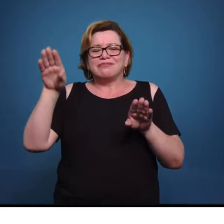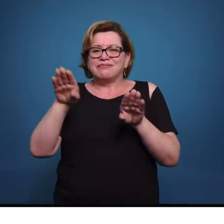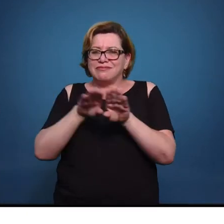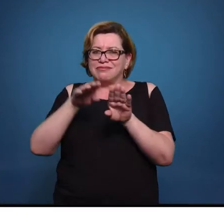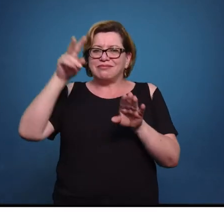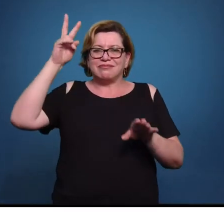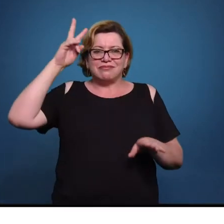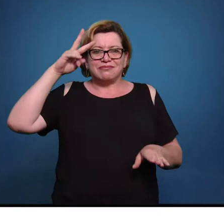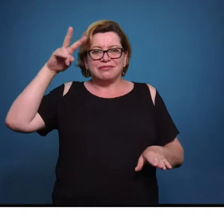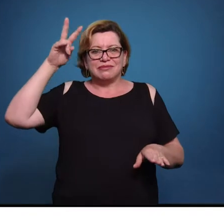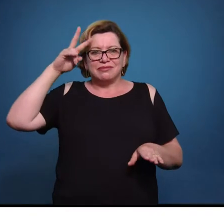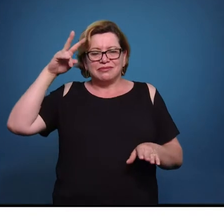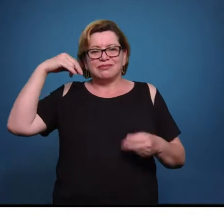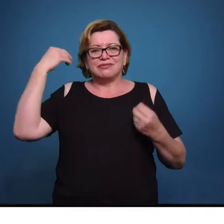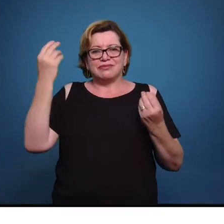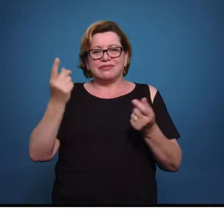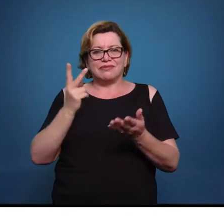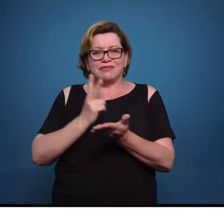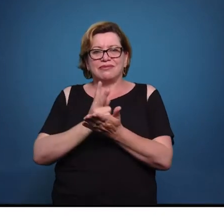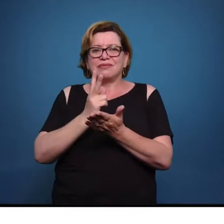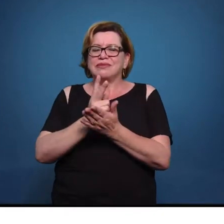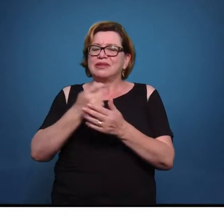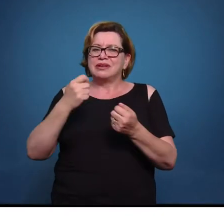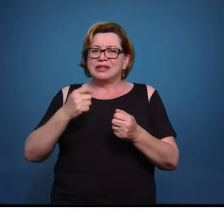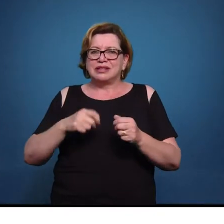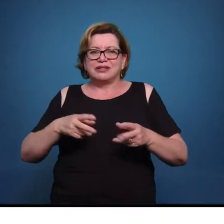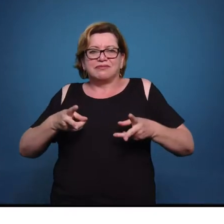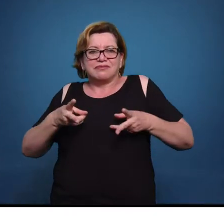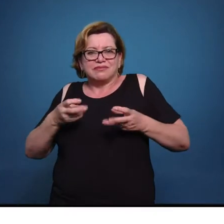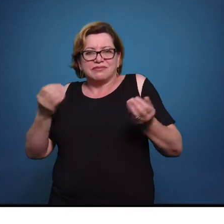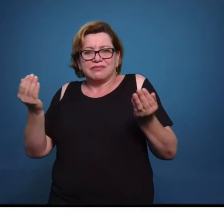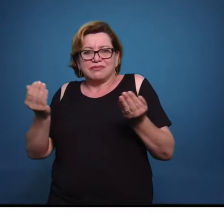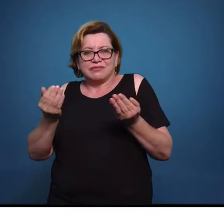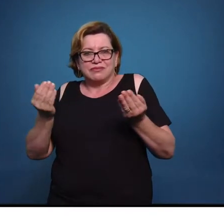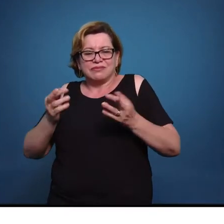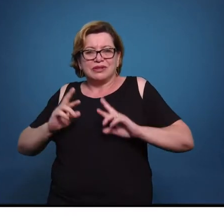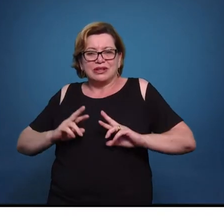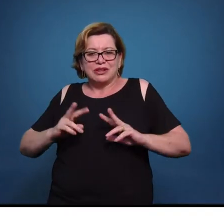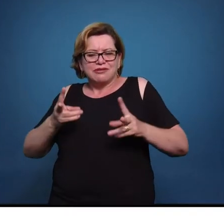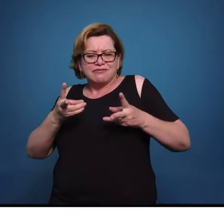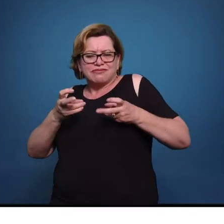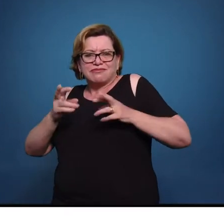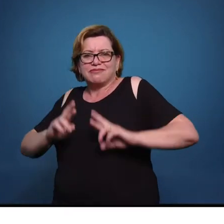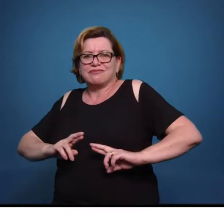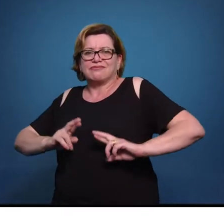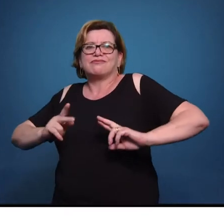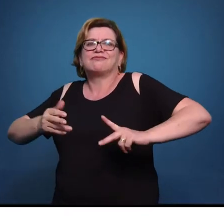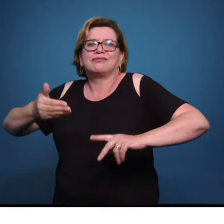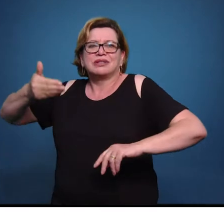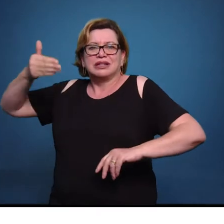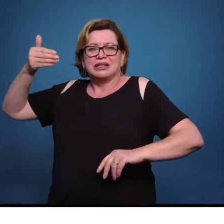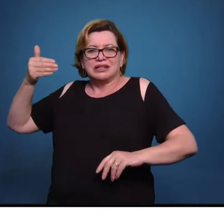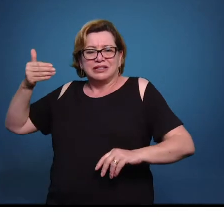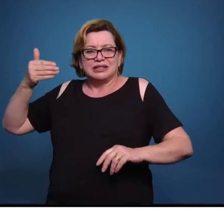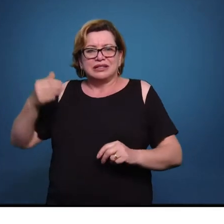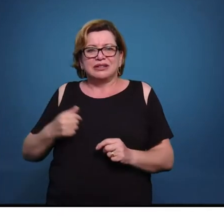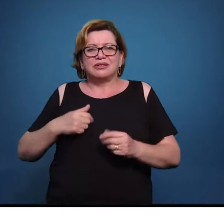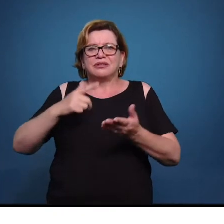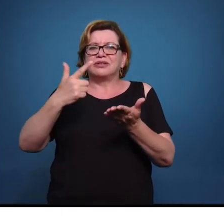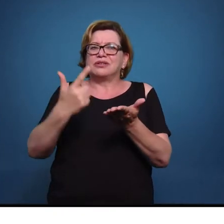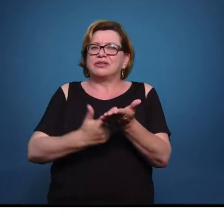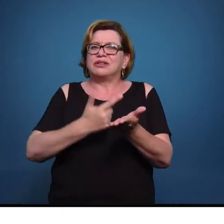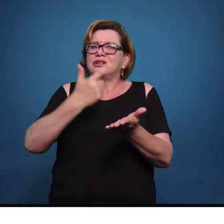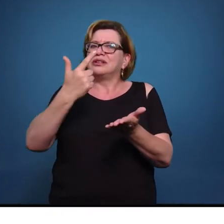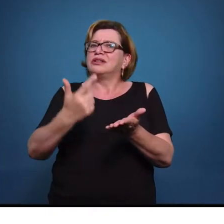lembranças, tendo em conta que o nosso olhar de hoje ele é bastante diferente daquele tempo. Em um dos seus livros, o historiador